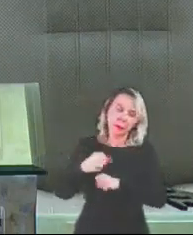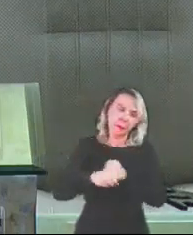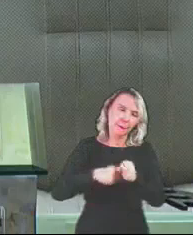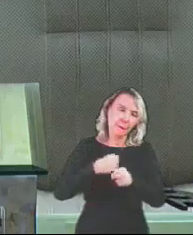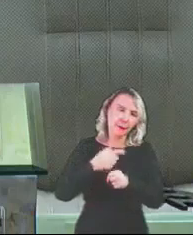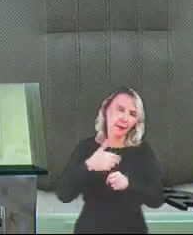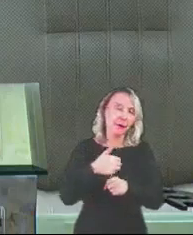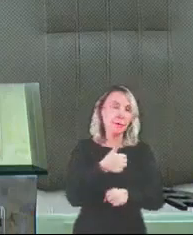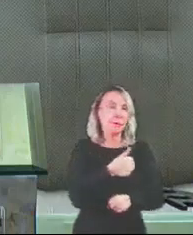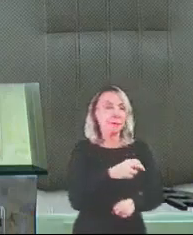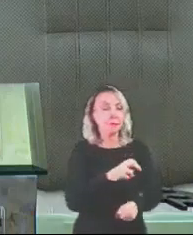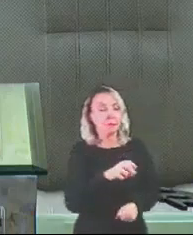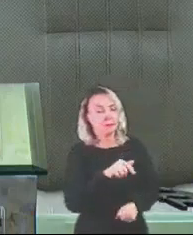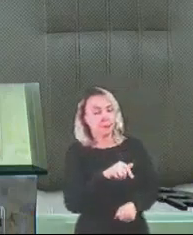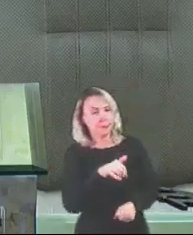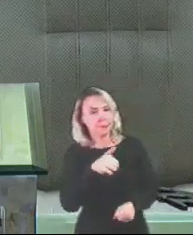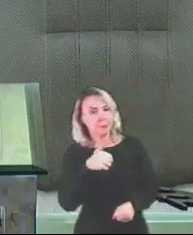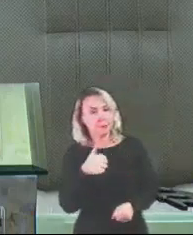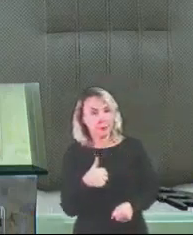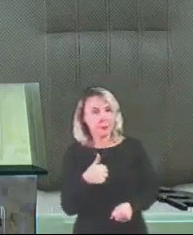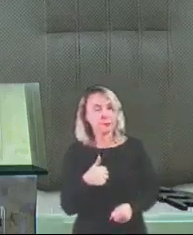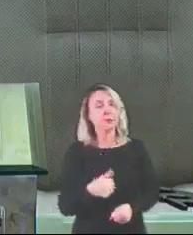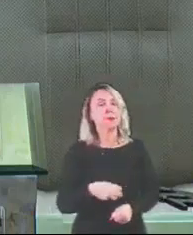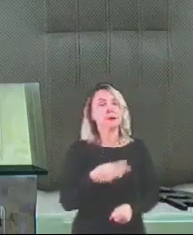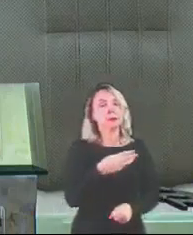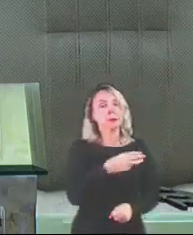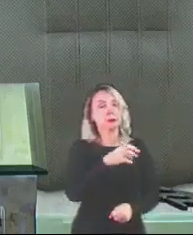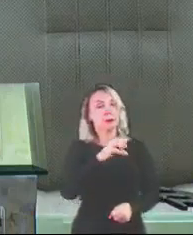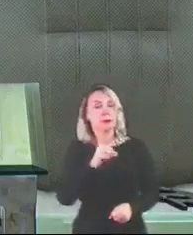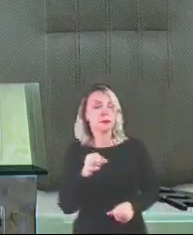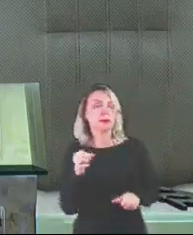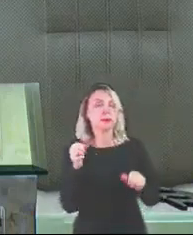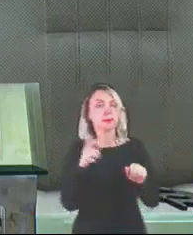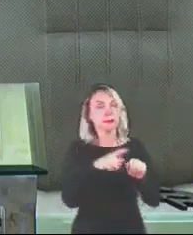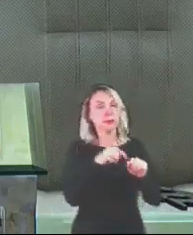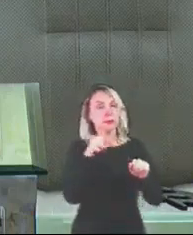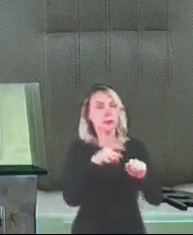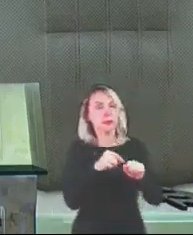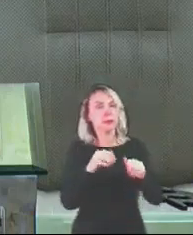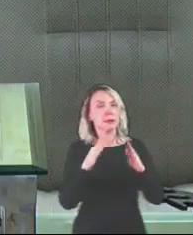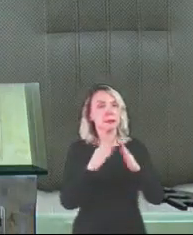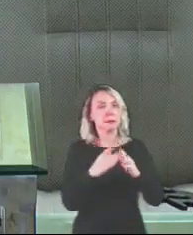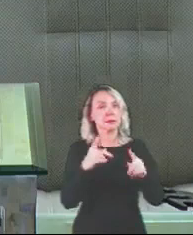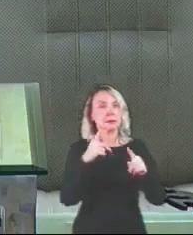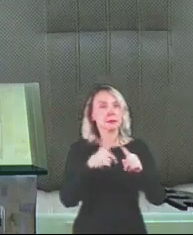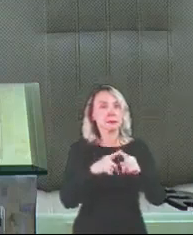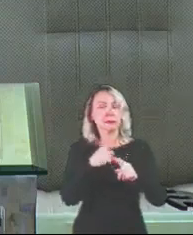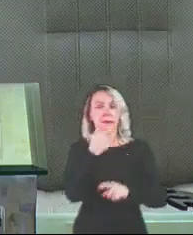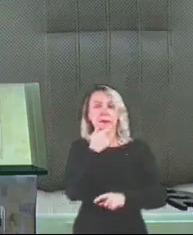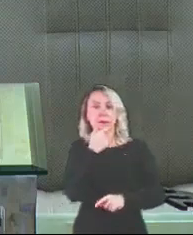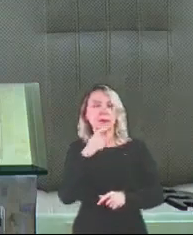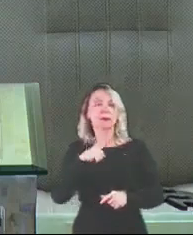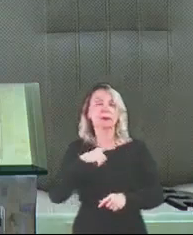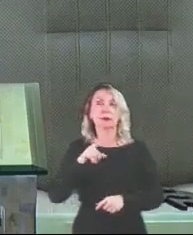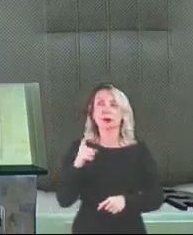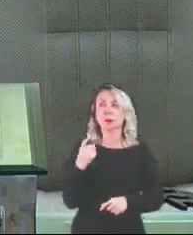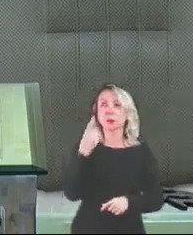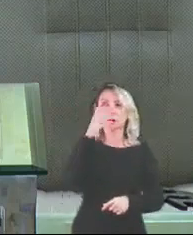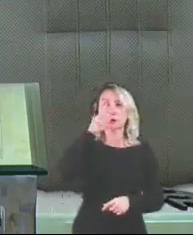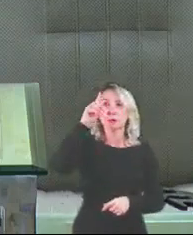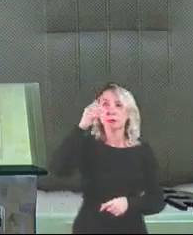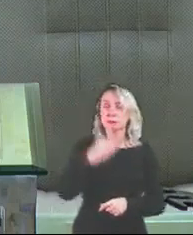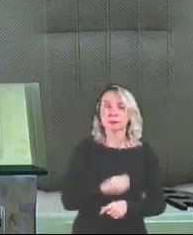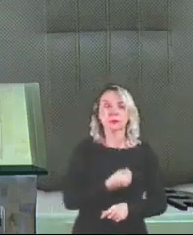1571, as 39 artigos da Igreja Anglicana diz assim: há um único Deus vivo